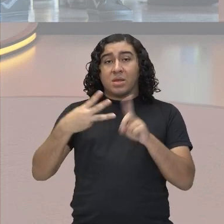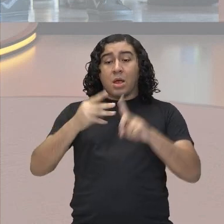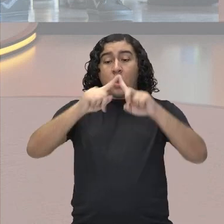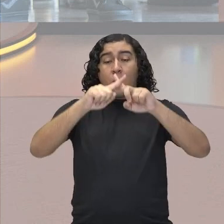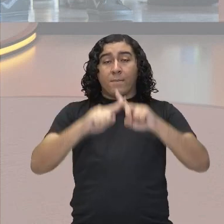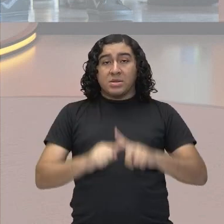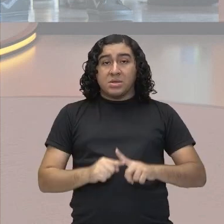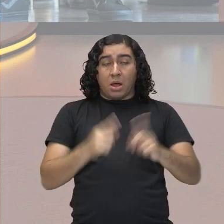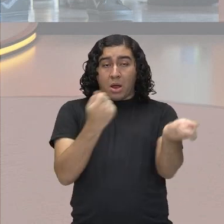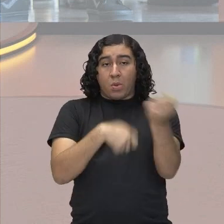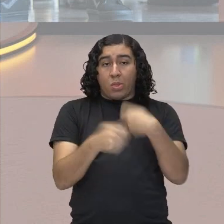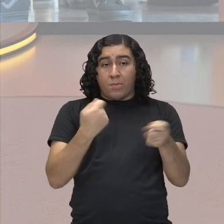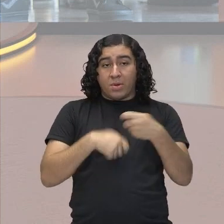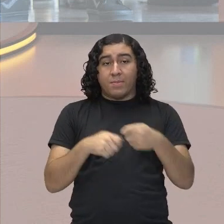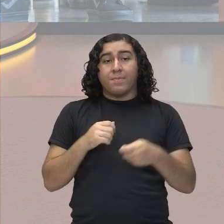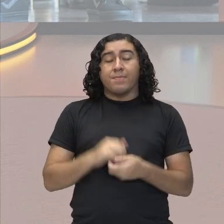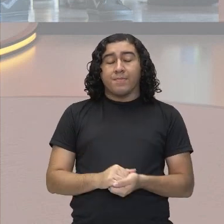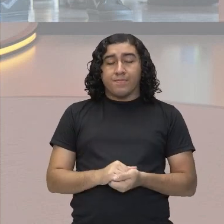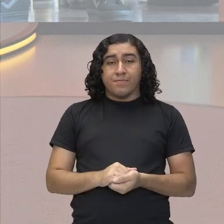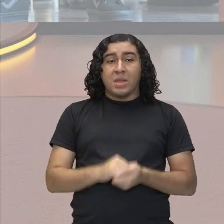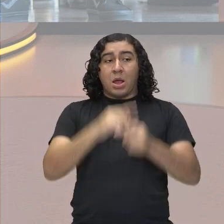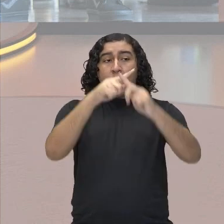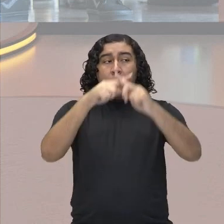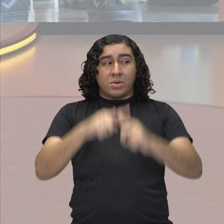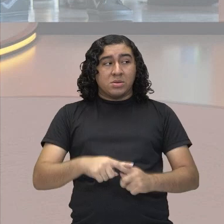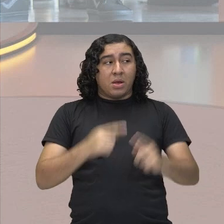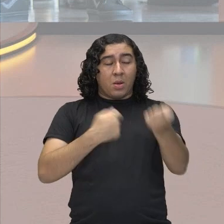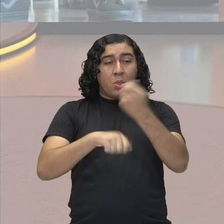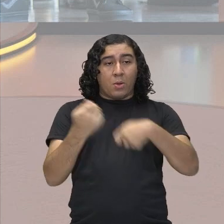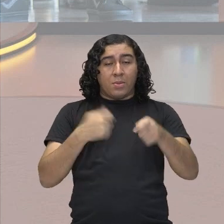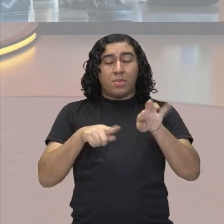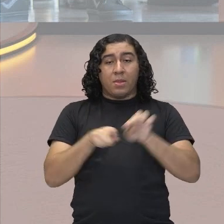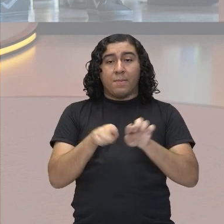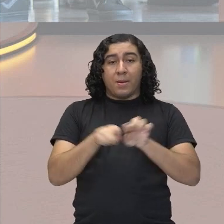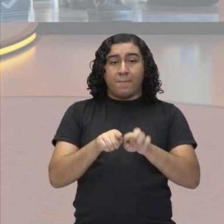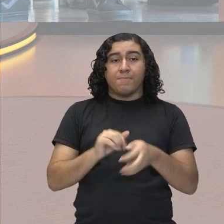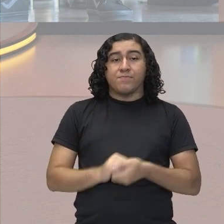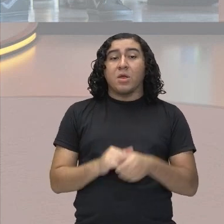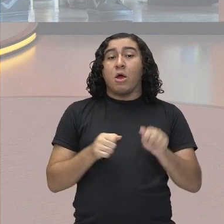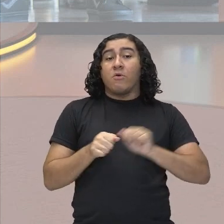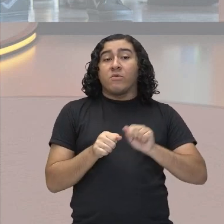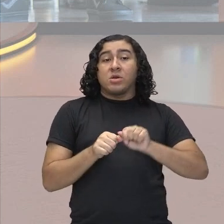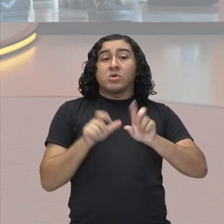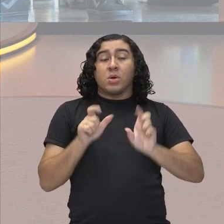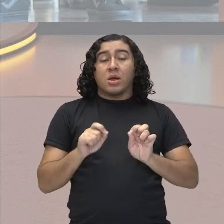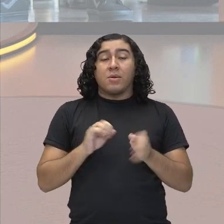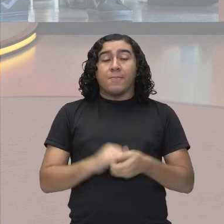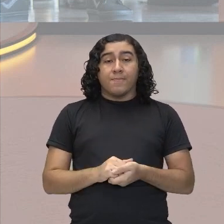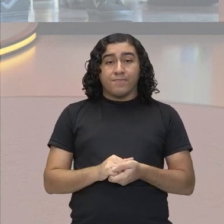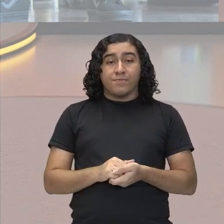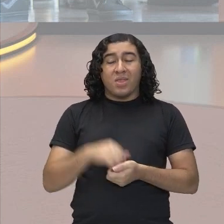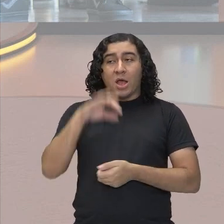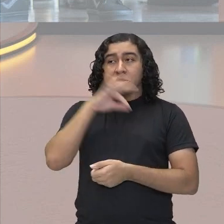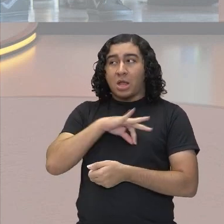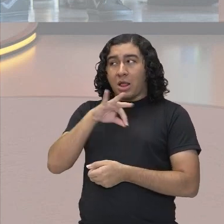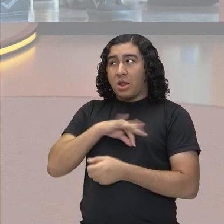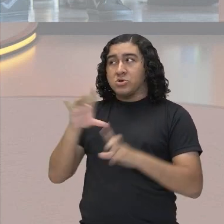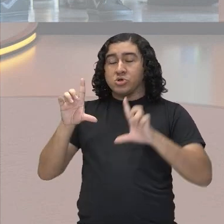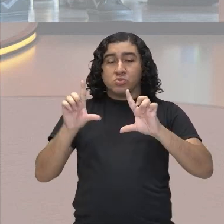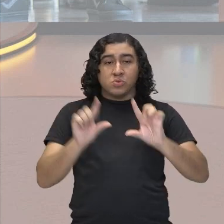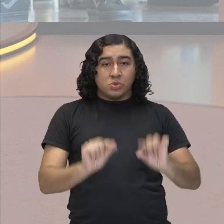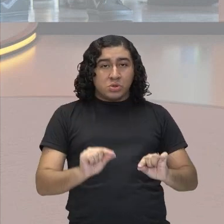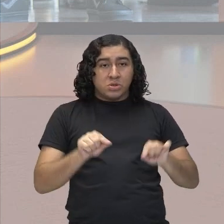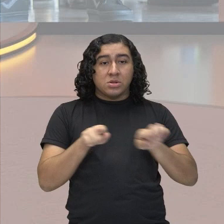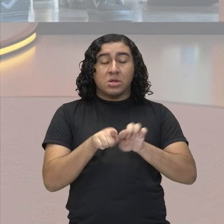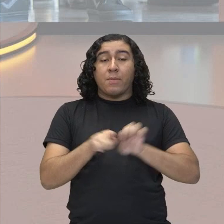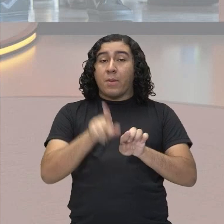econômica. Olha só, a competição econômica, que fez os salários diminuírem e